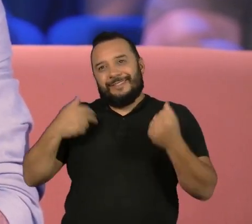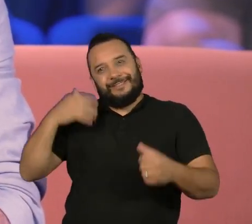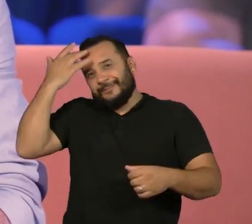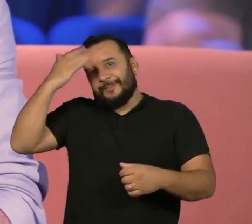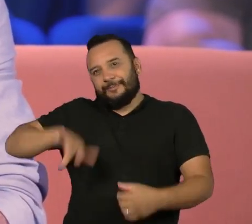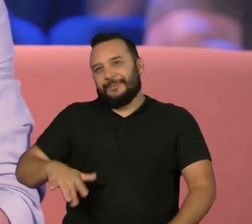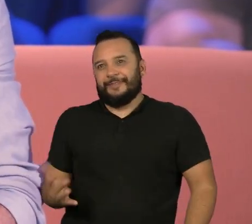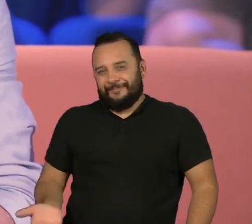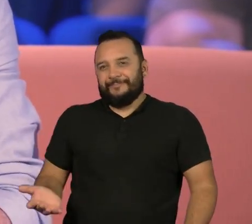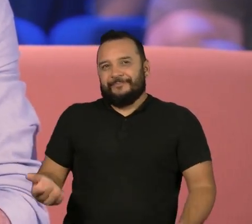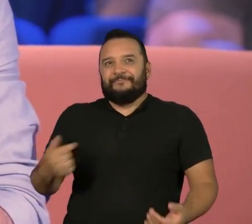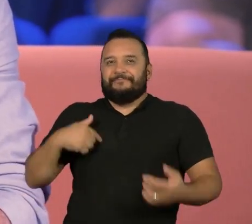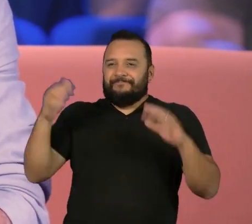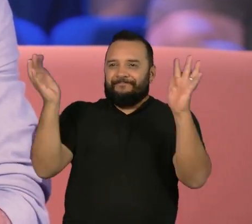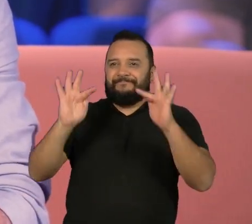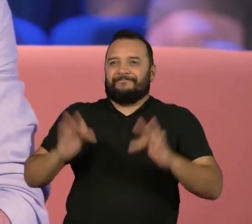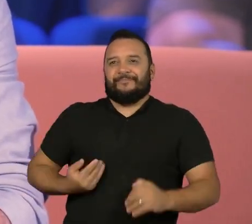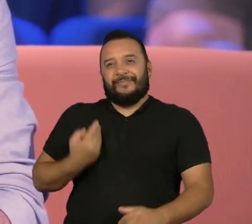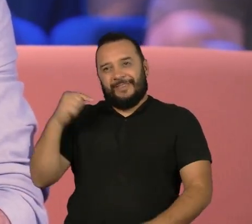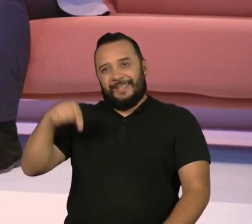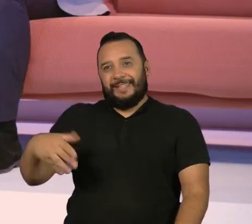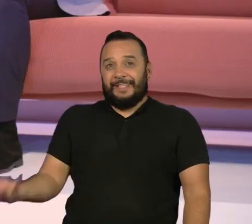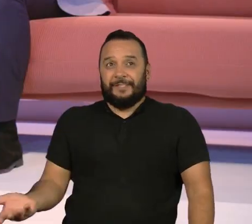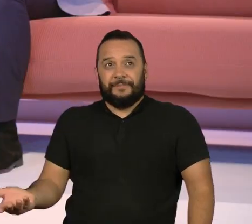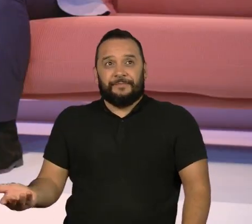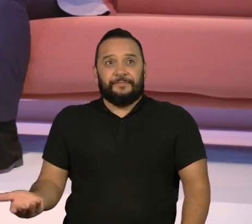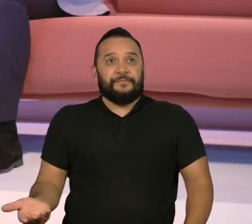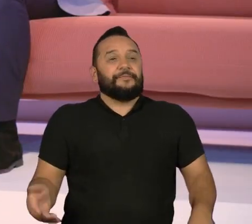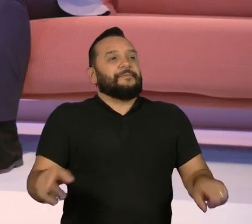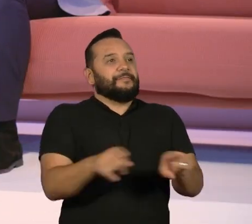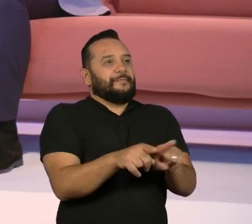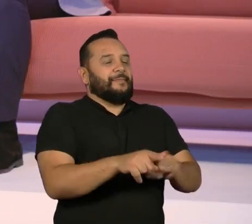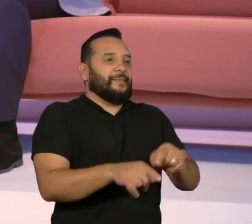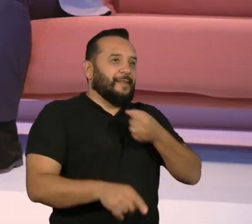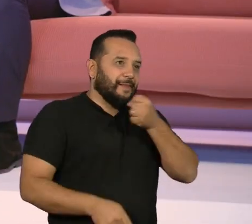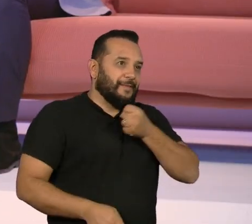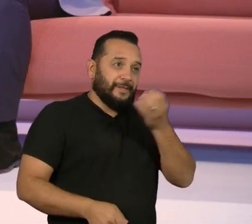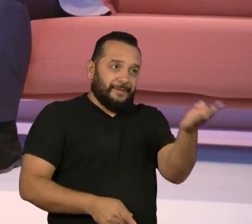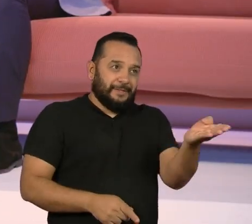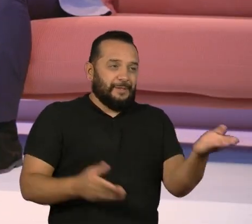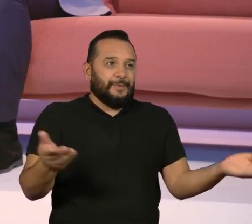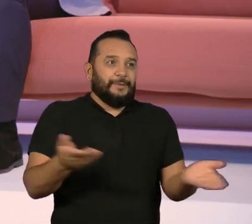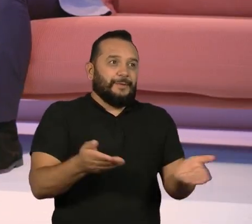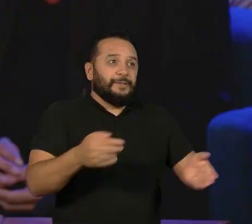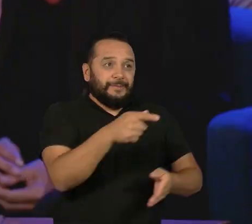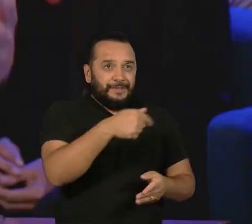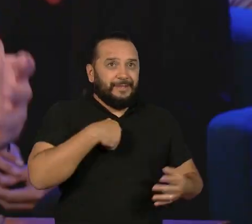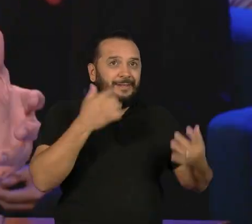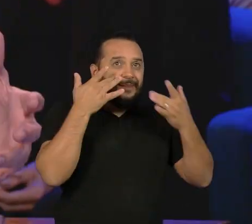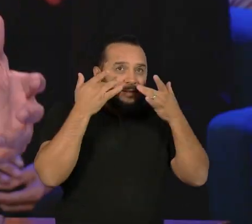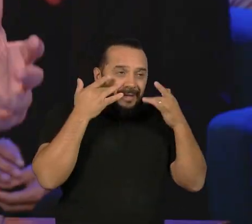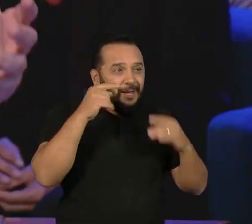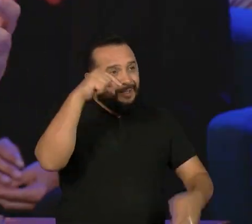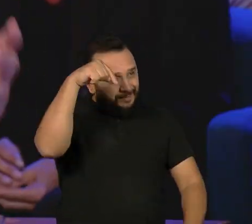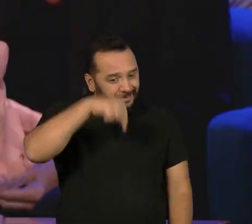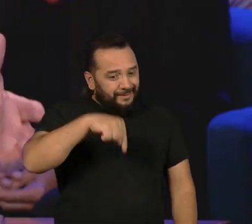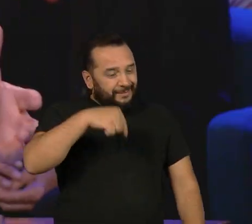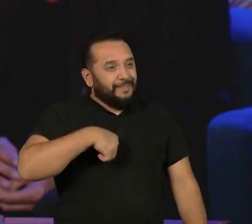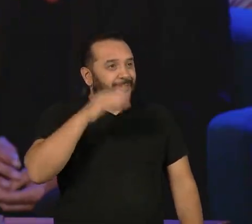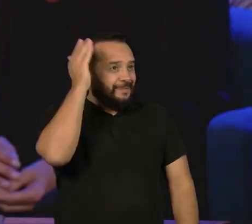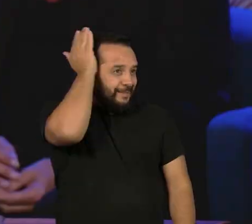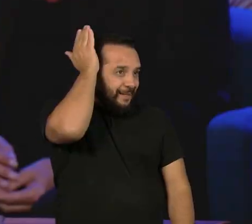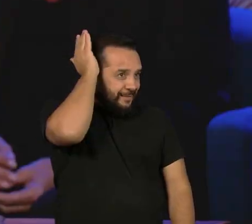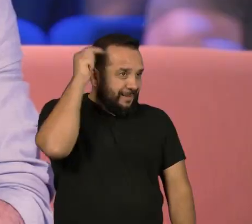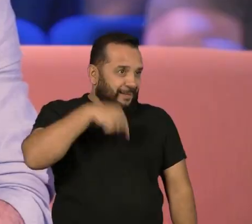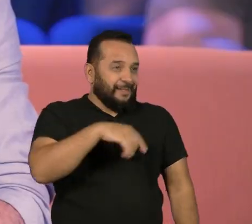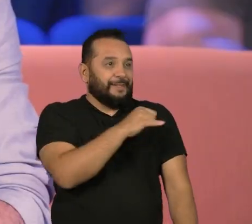esperava. Então, estou muito feliz de estar aqui. E a gente resolveu te entrevistar hoje porque você fez uma peça aqui, né, no Sesc, aqui no Rio